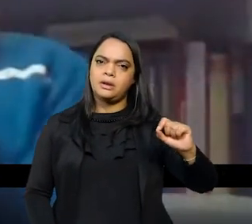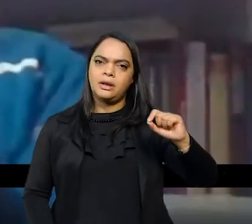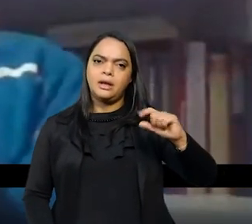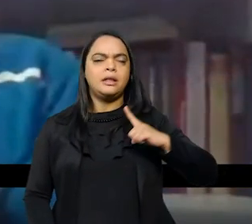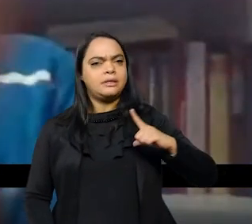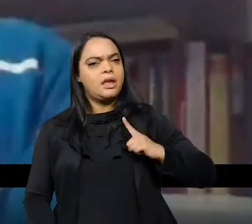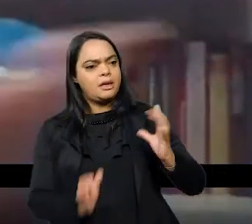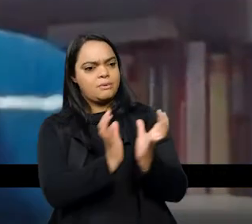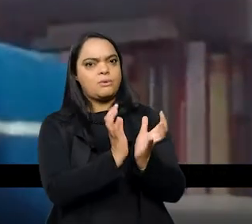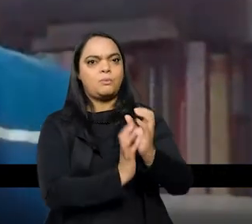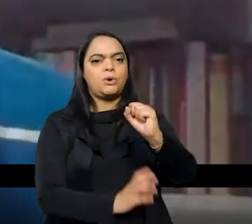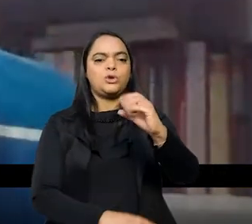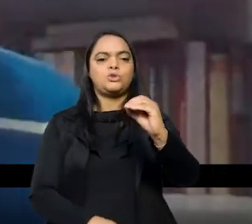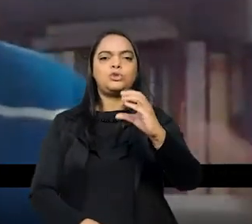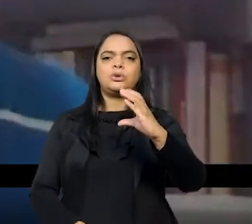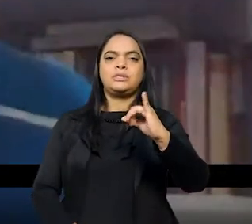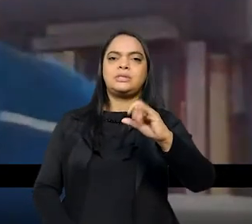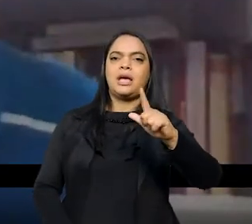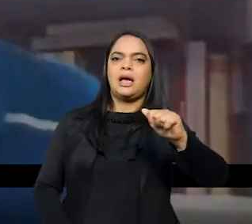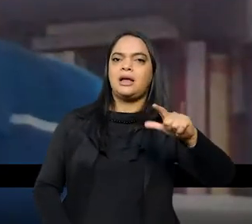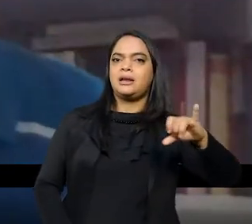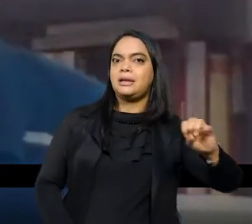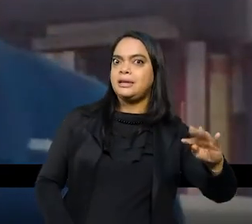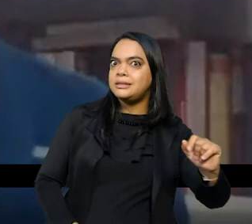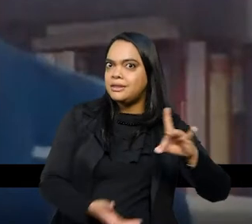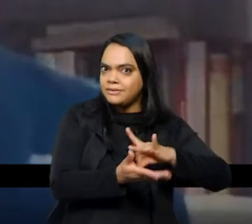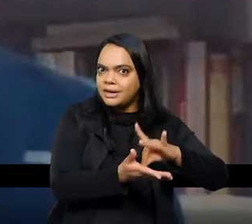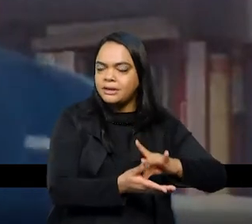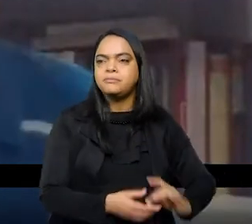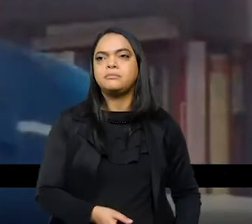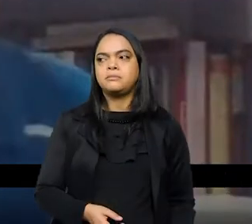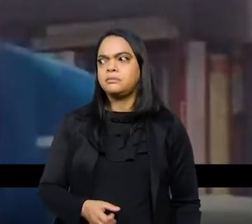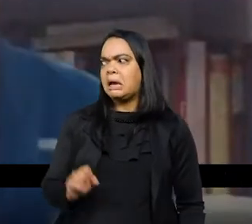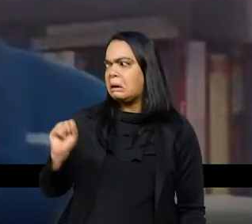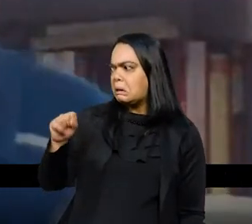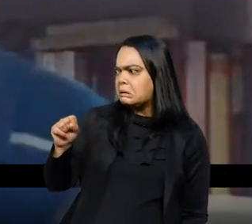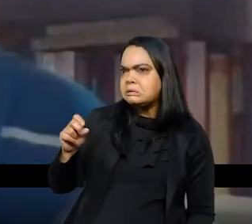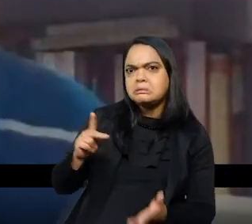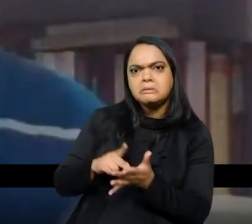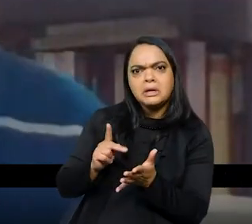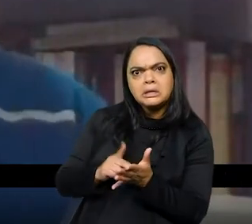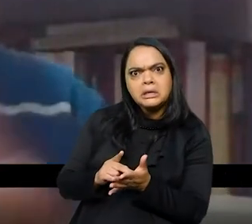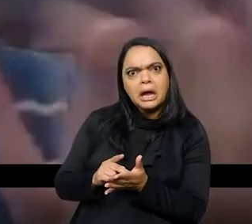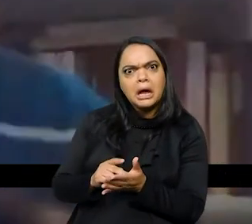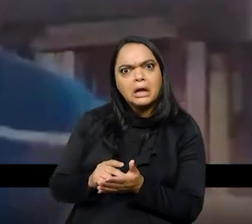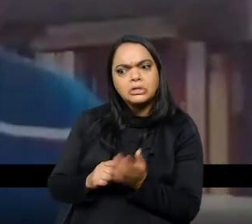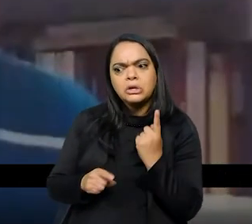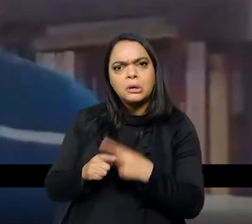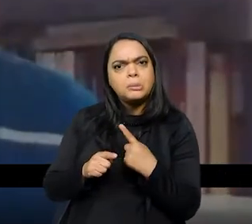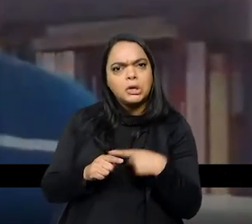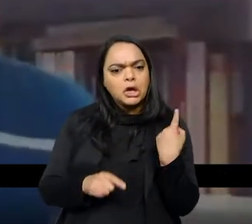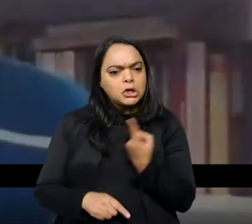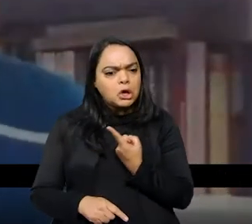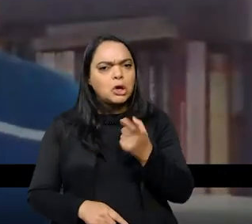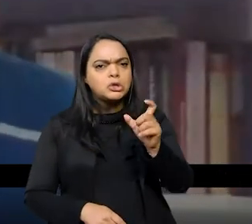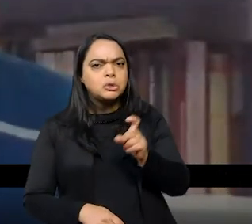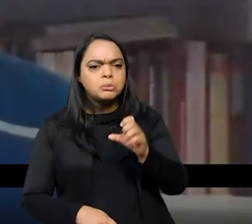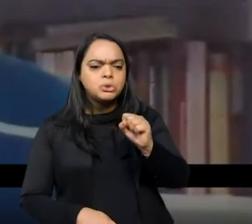mundo, pois é, não é? Então, por que isso? Por que esse nome socialista no meio e aí fica